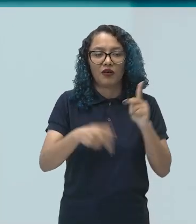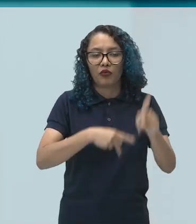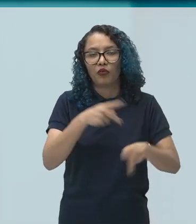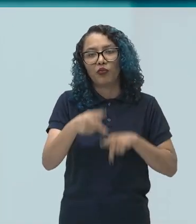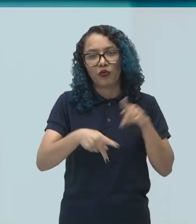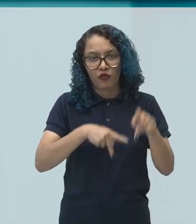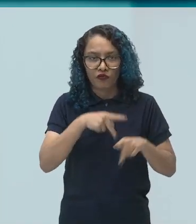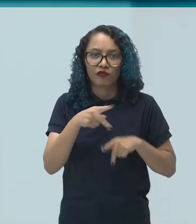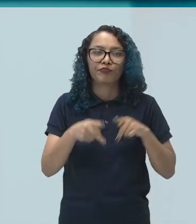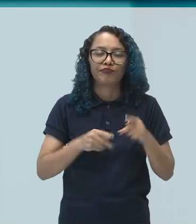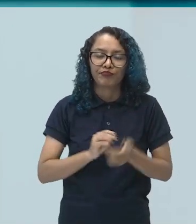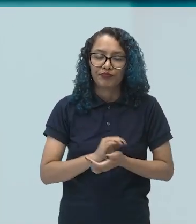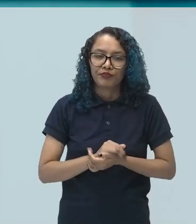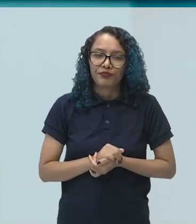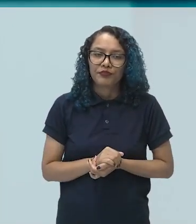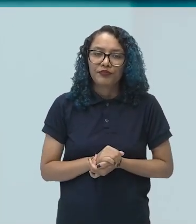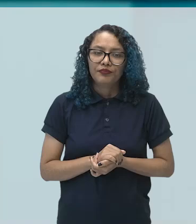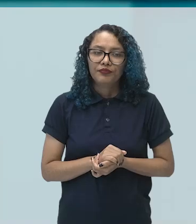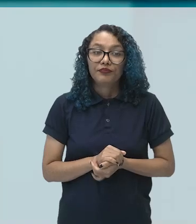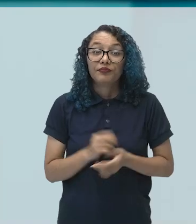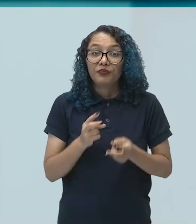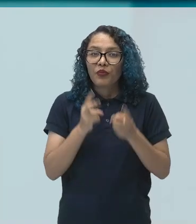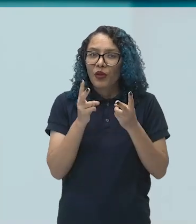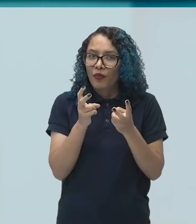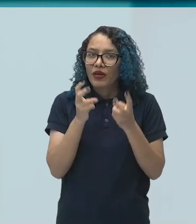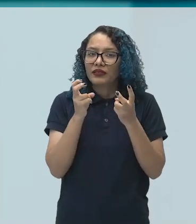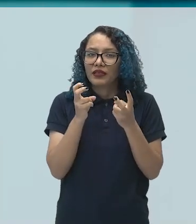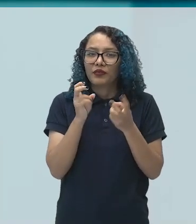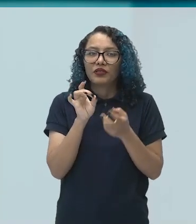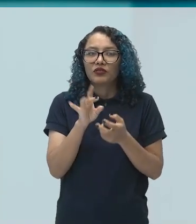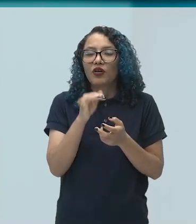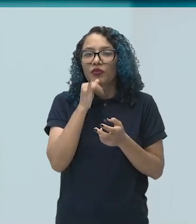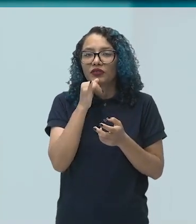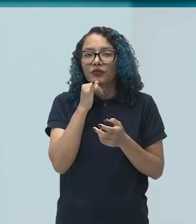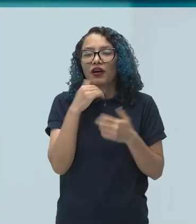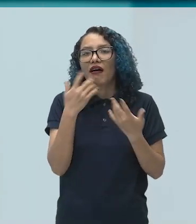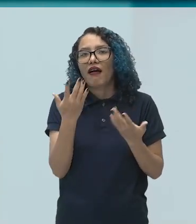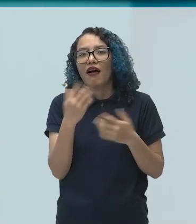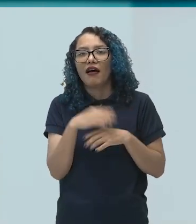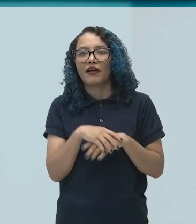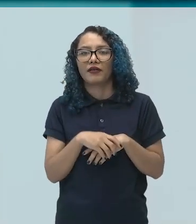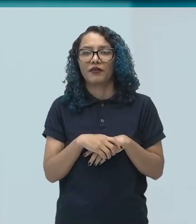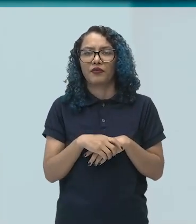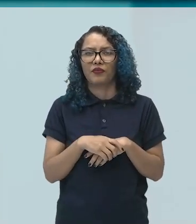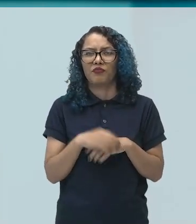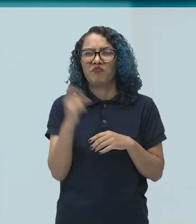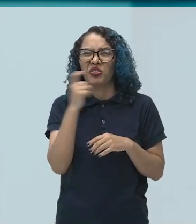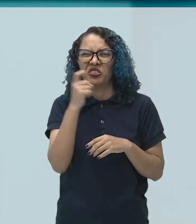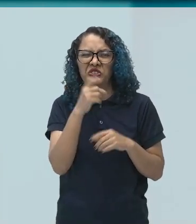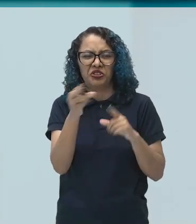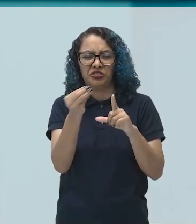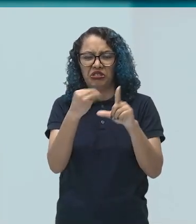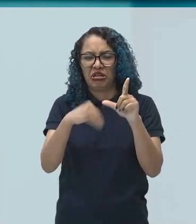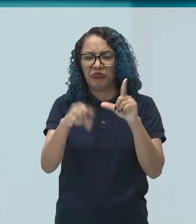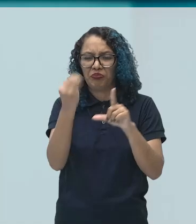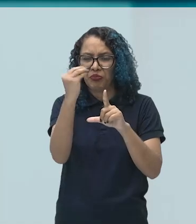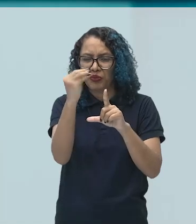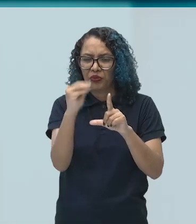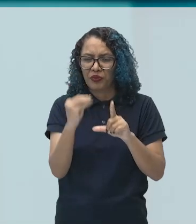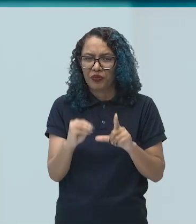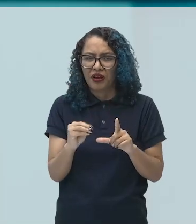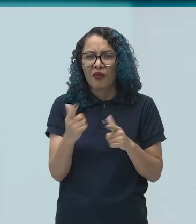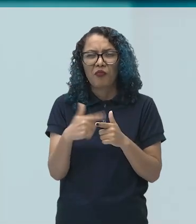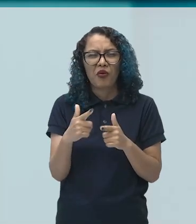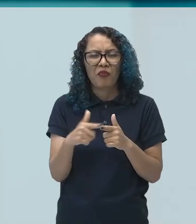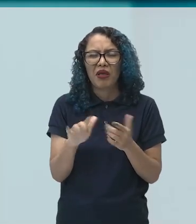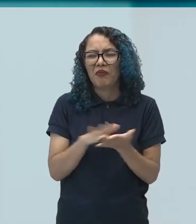populações, correto? Então, percebam que não é apenas publicou uma coisa que não era verdade, isso não tem problema. Em